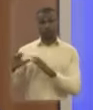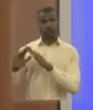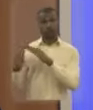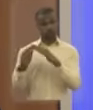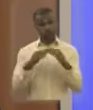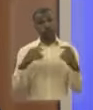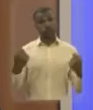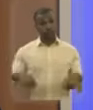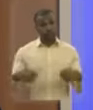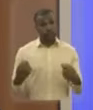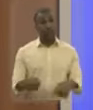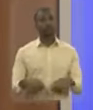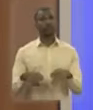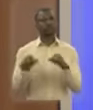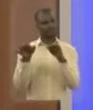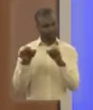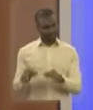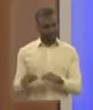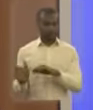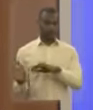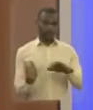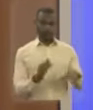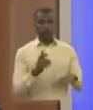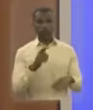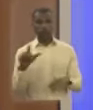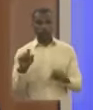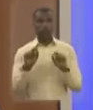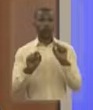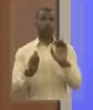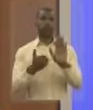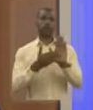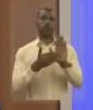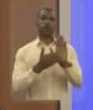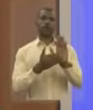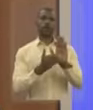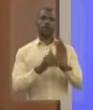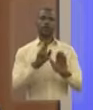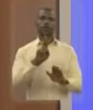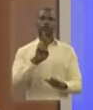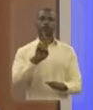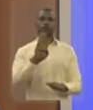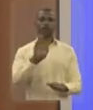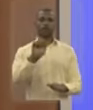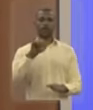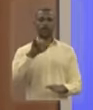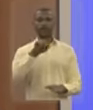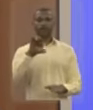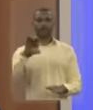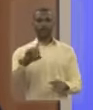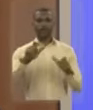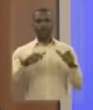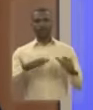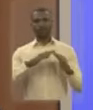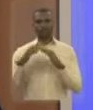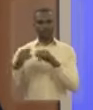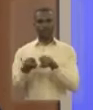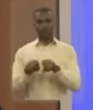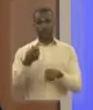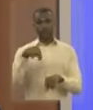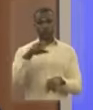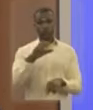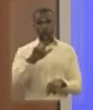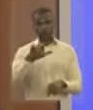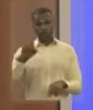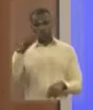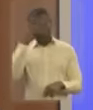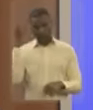que precisam de regularização um outro aspecto retomar o programa de urbanização de comunidades e núcleos temos que dar dignidade